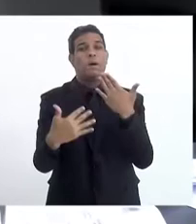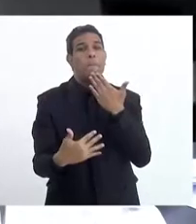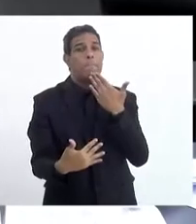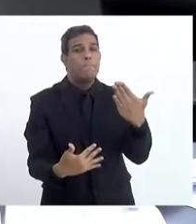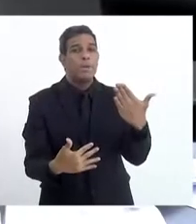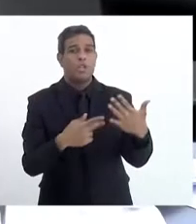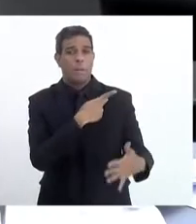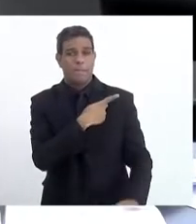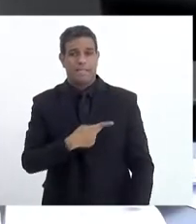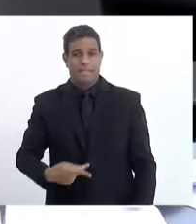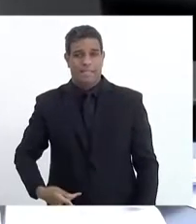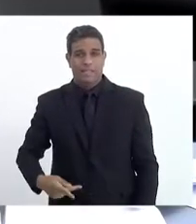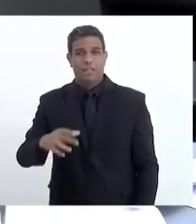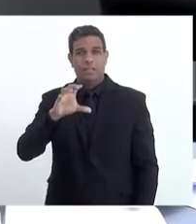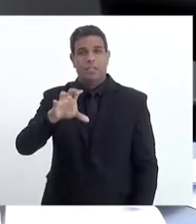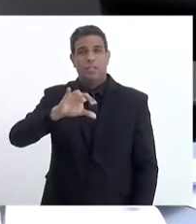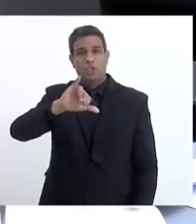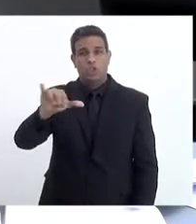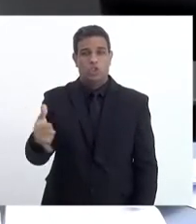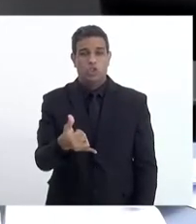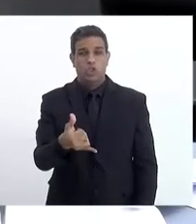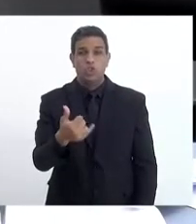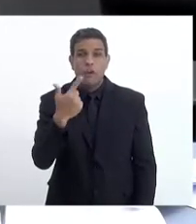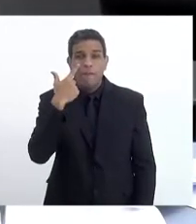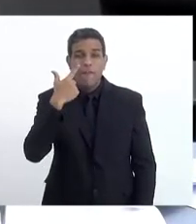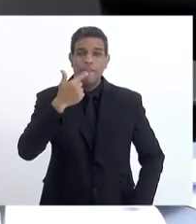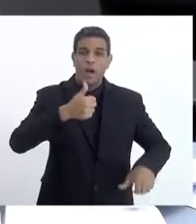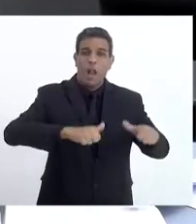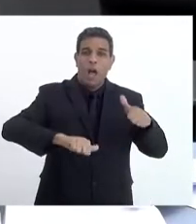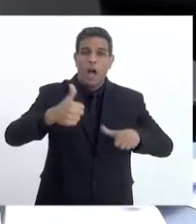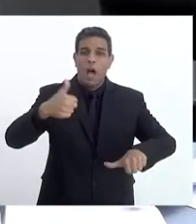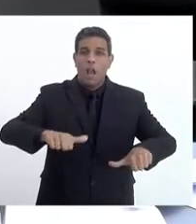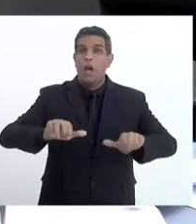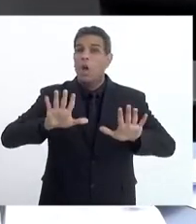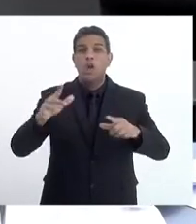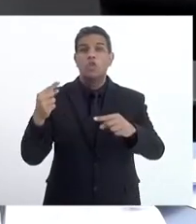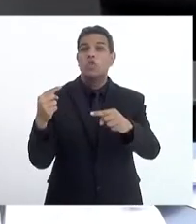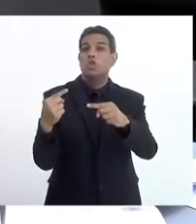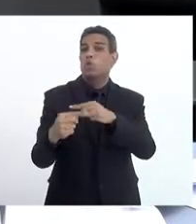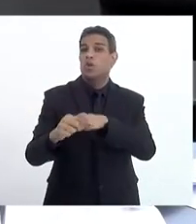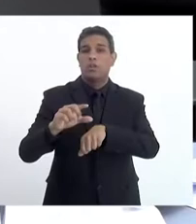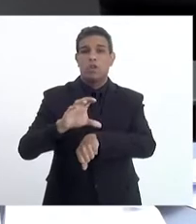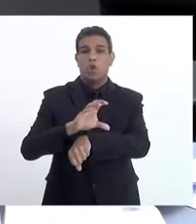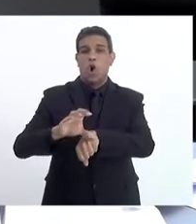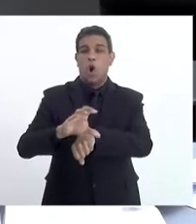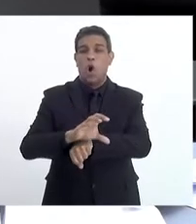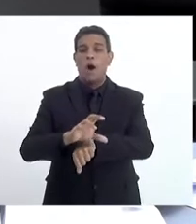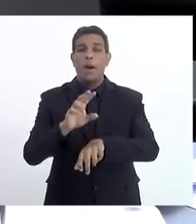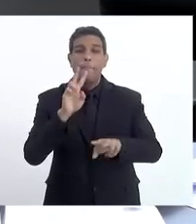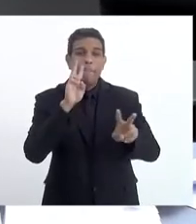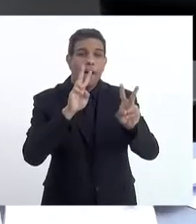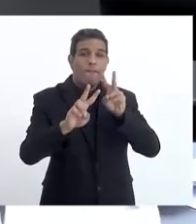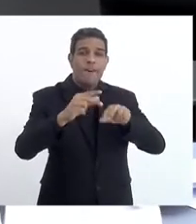também, vista por uma sessão. Não estou discordando da constitucionalidade, não. Só para ver se vai fazer ou não emenda.